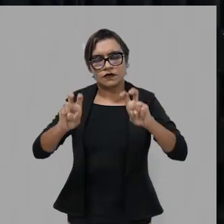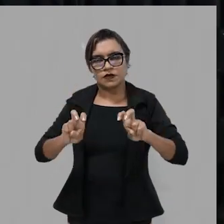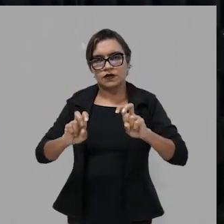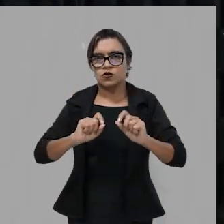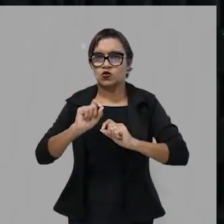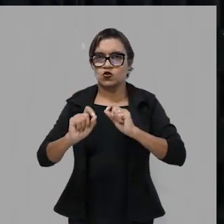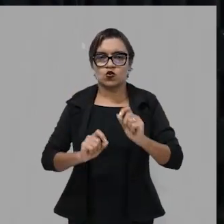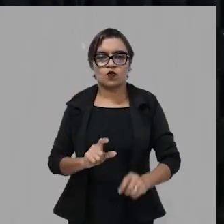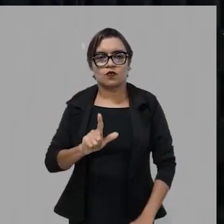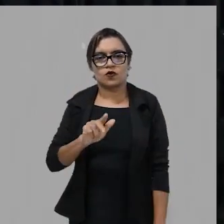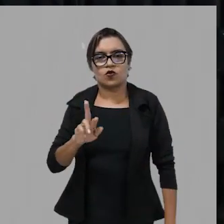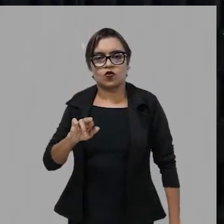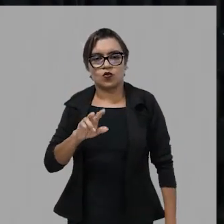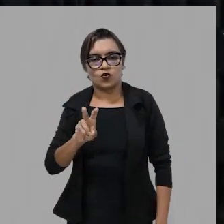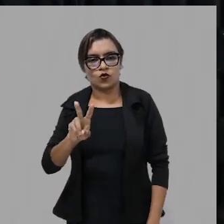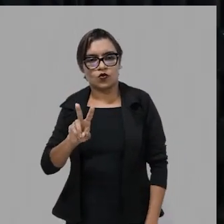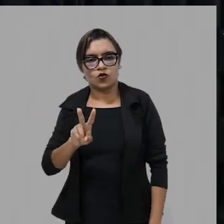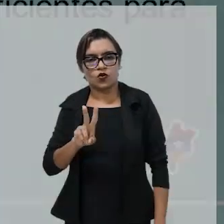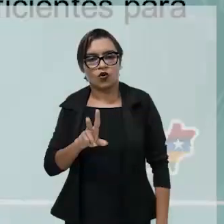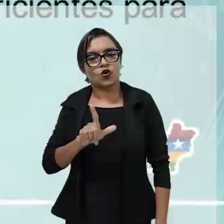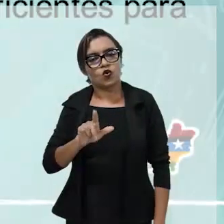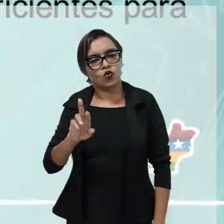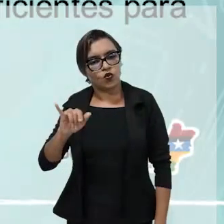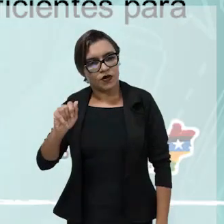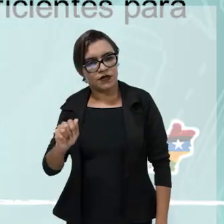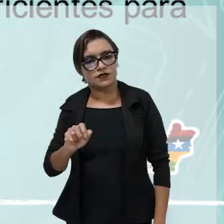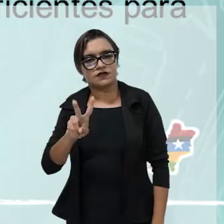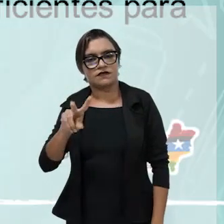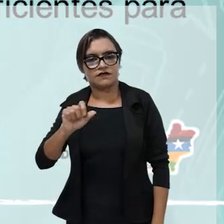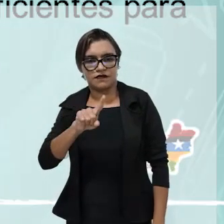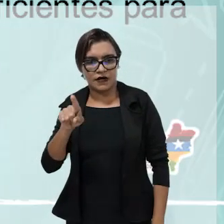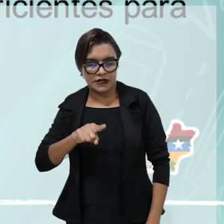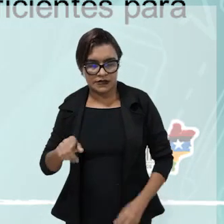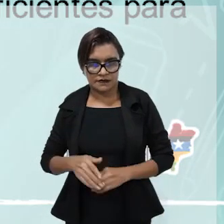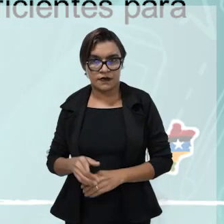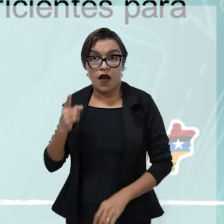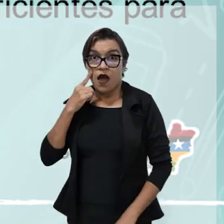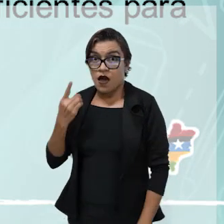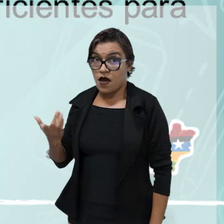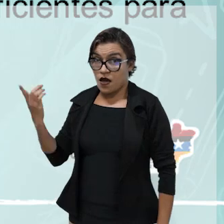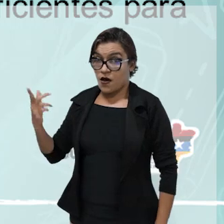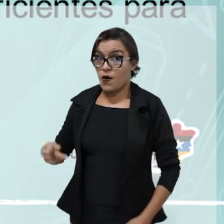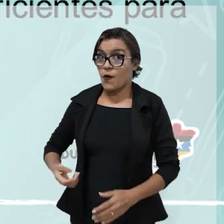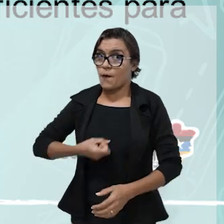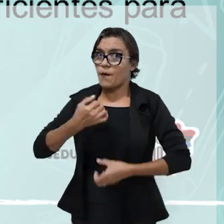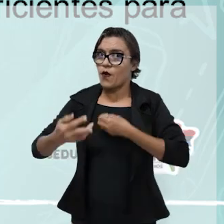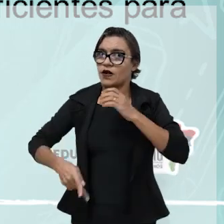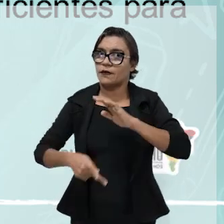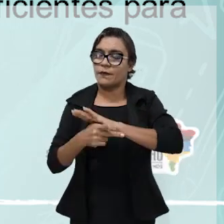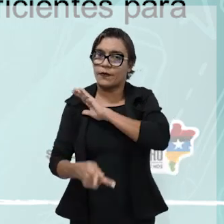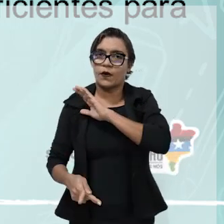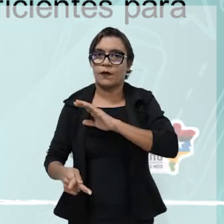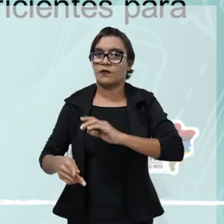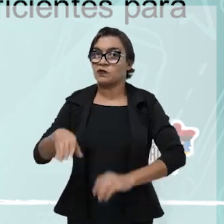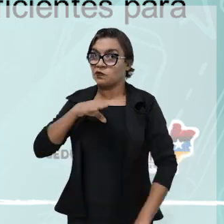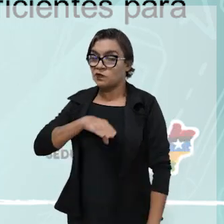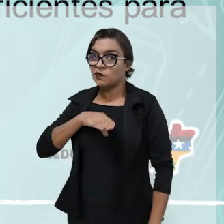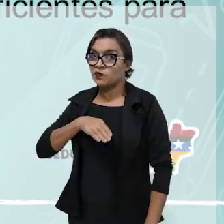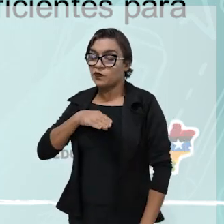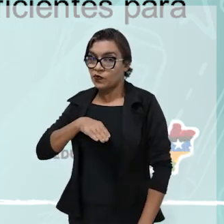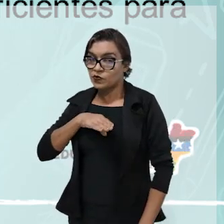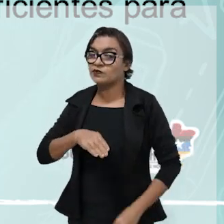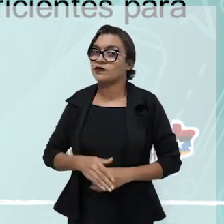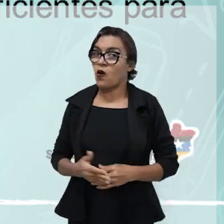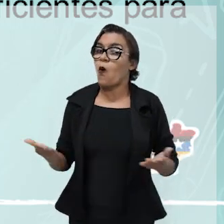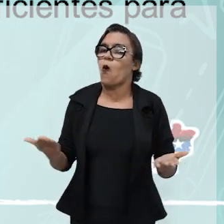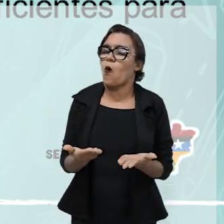Vaz de Camões. Luís de Camões é o maior poeta da língua portuguesa. Pode-se usar o verbo no